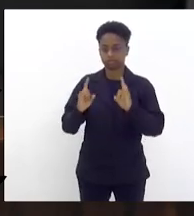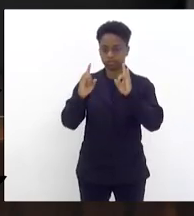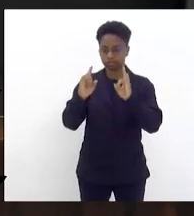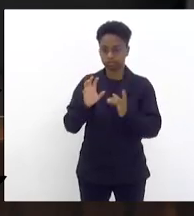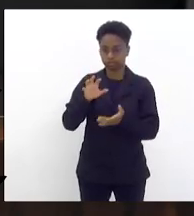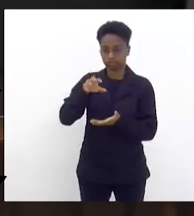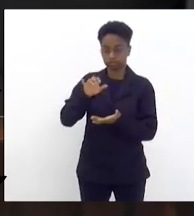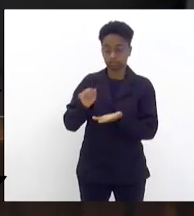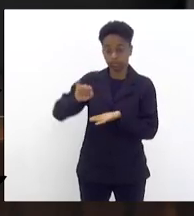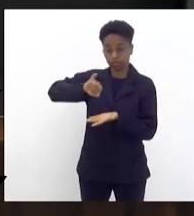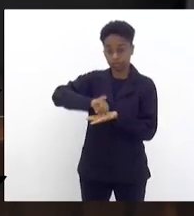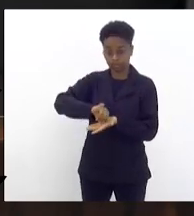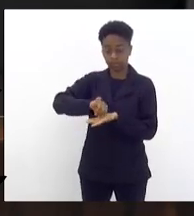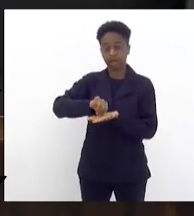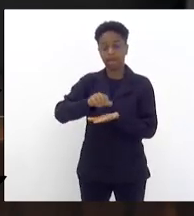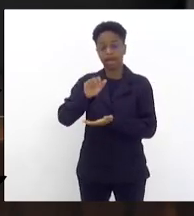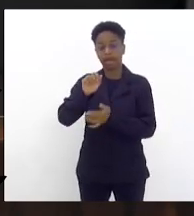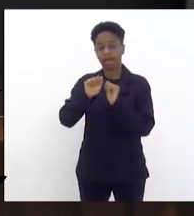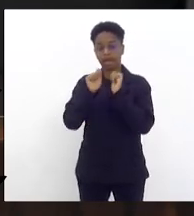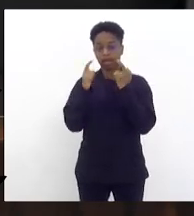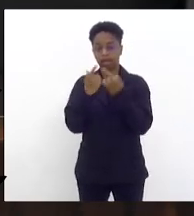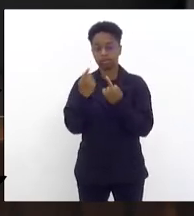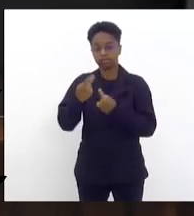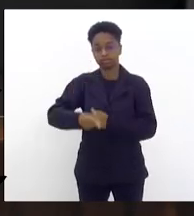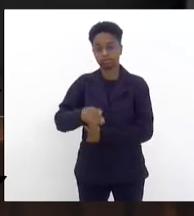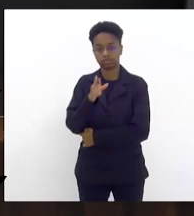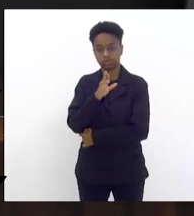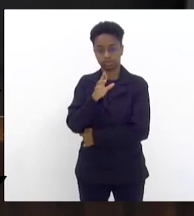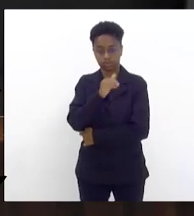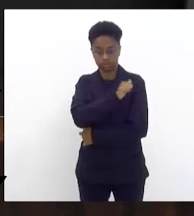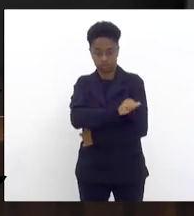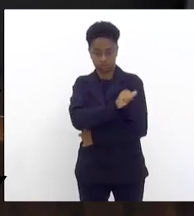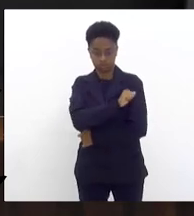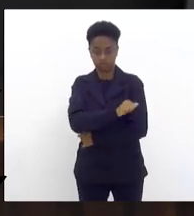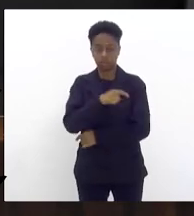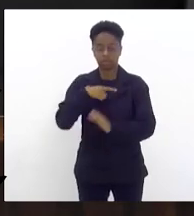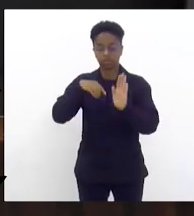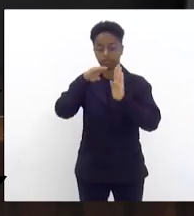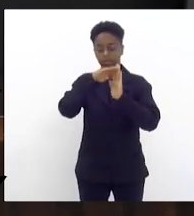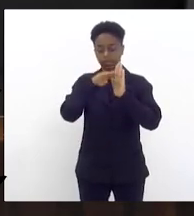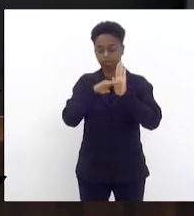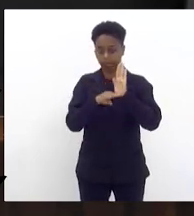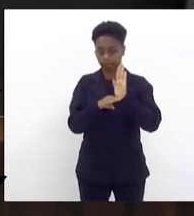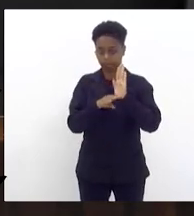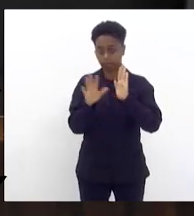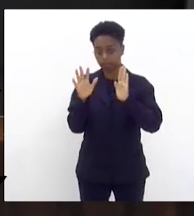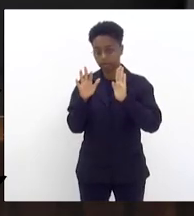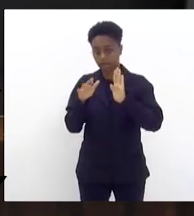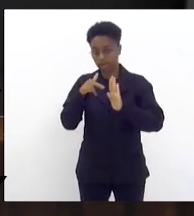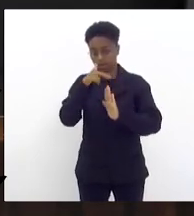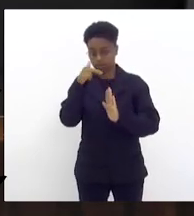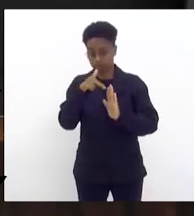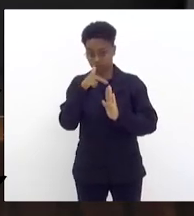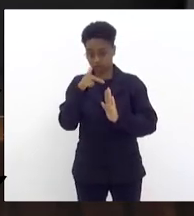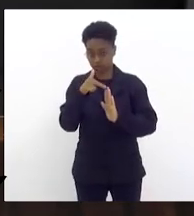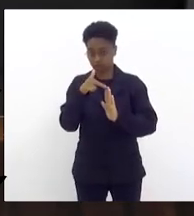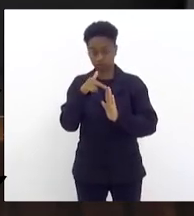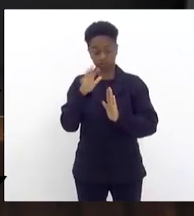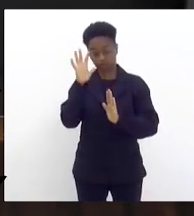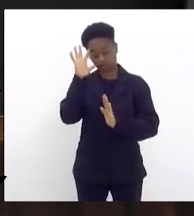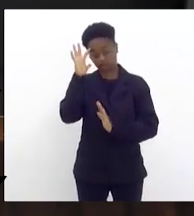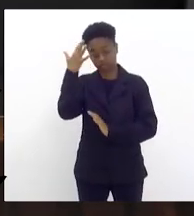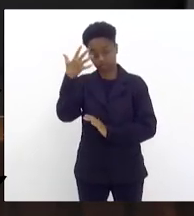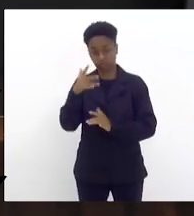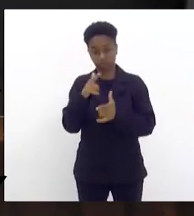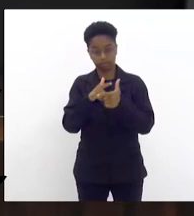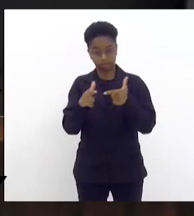Assembleia Legislativa do Estado do Rio de Janeiro, com a seguinte ordem do dia: resolução dos problemas